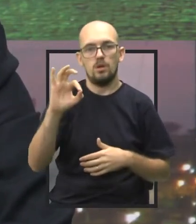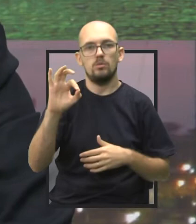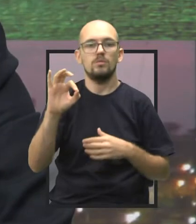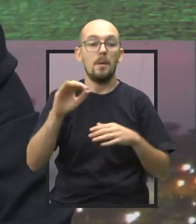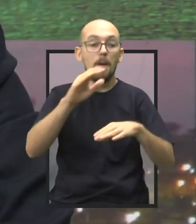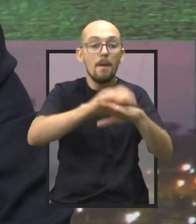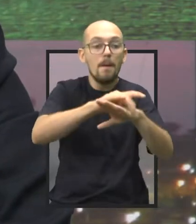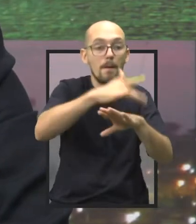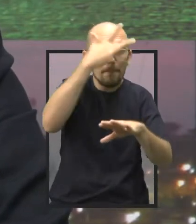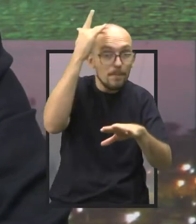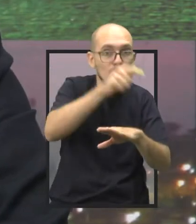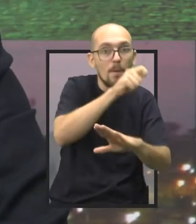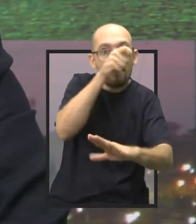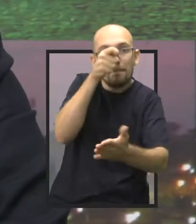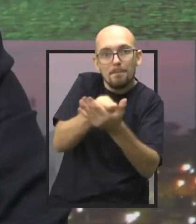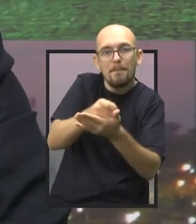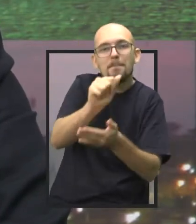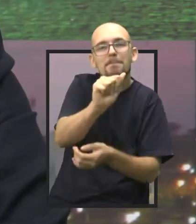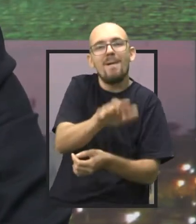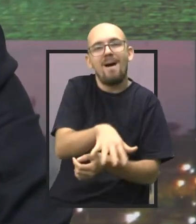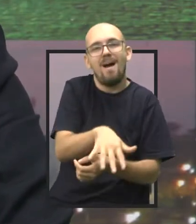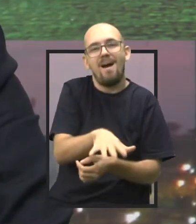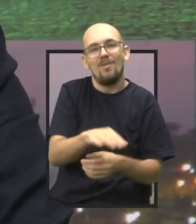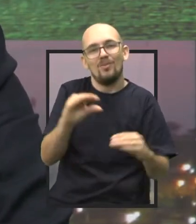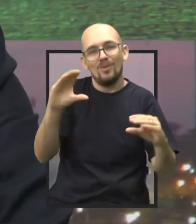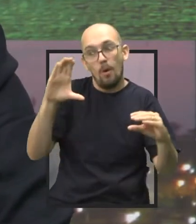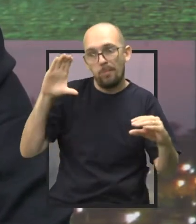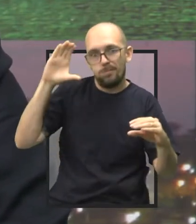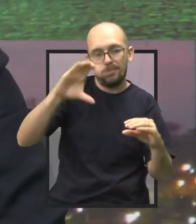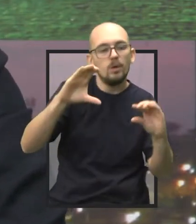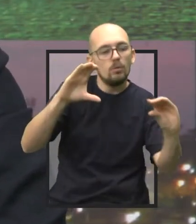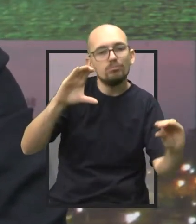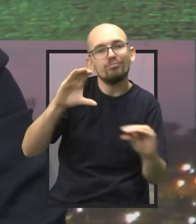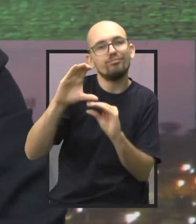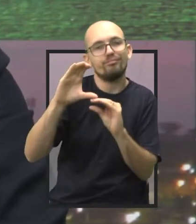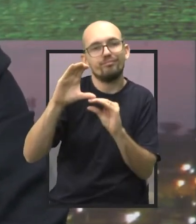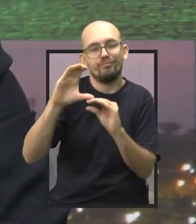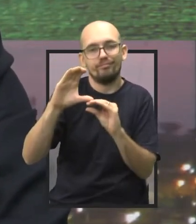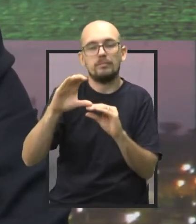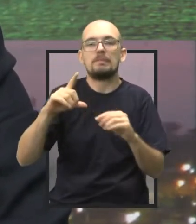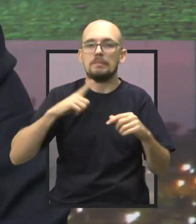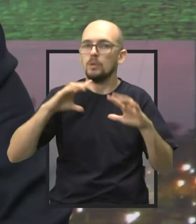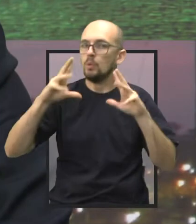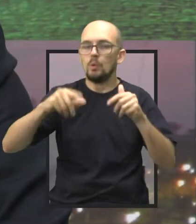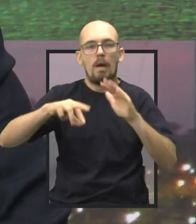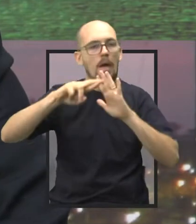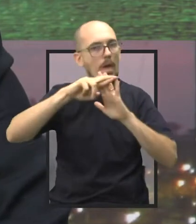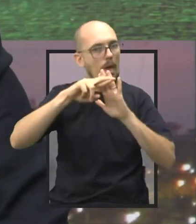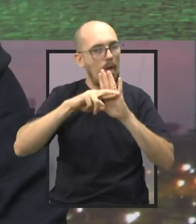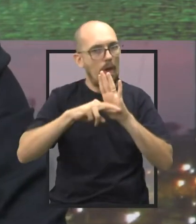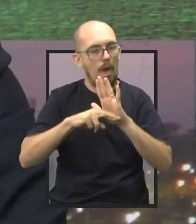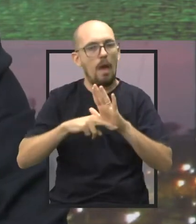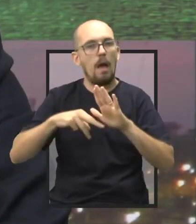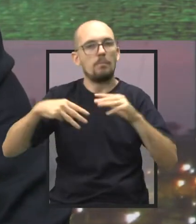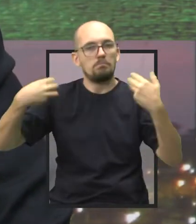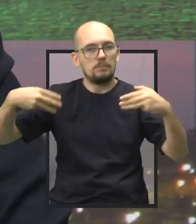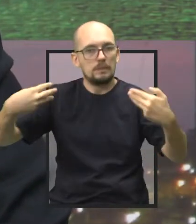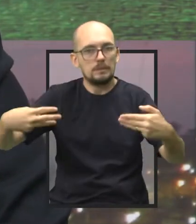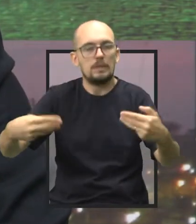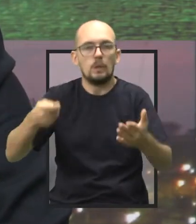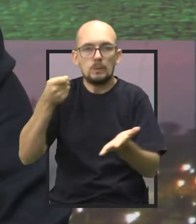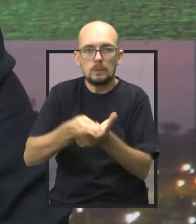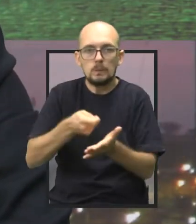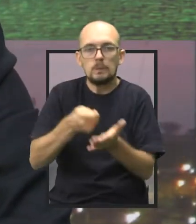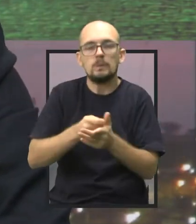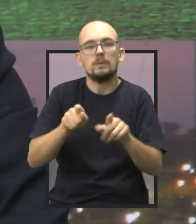desse subsídio há todo um regramento a ser seguido, tanto pelo Ministério das Cidades, como pela Caixa Econômica Federal com as suas